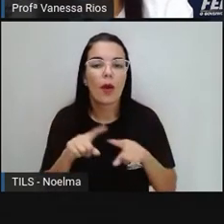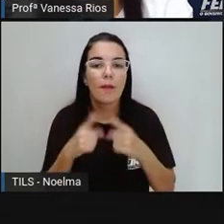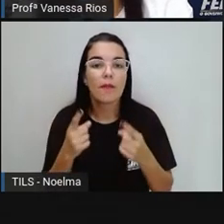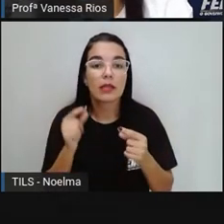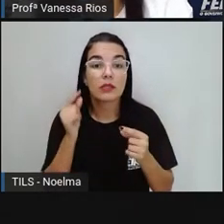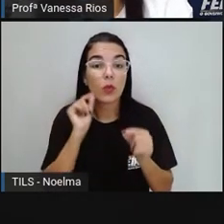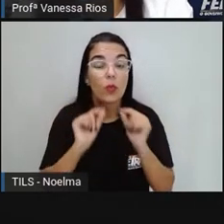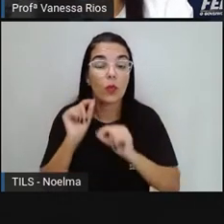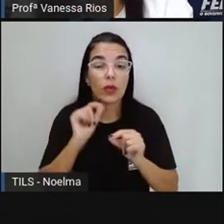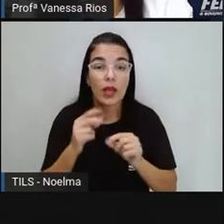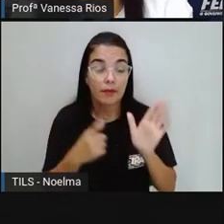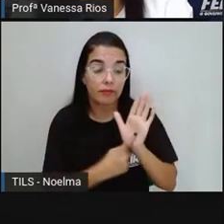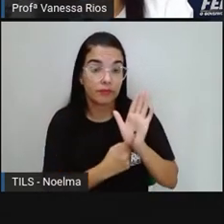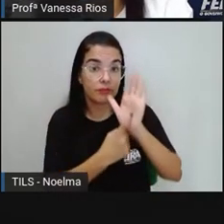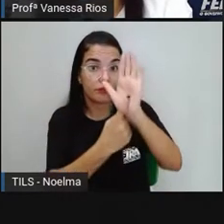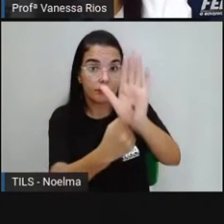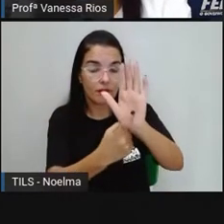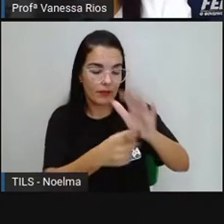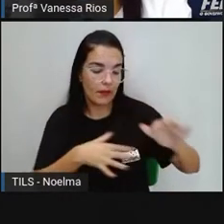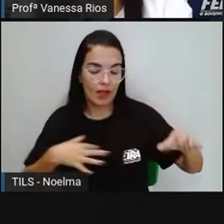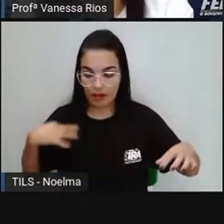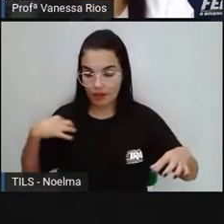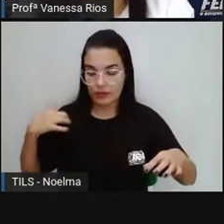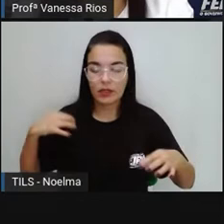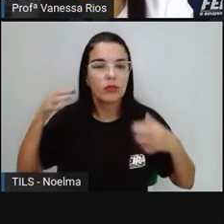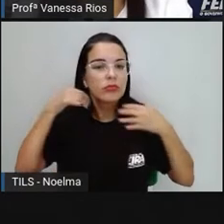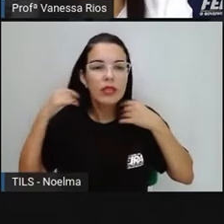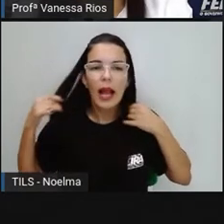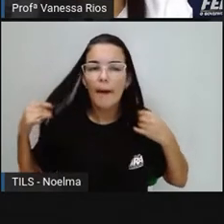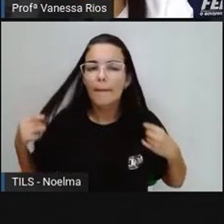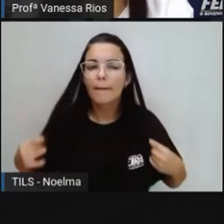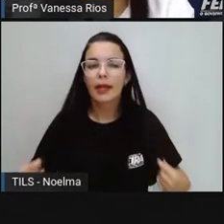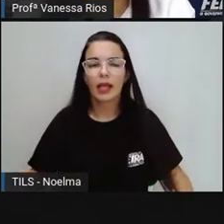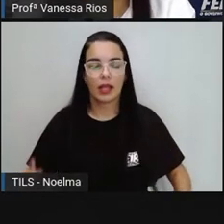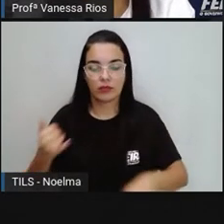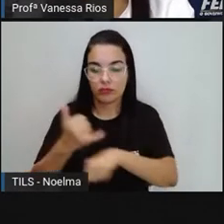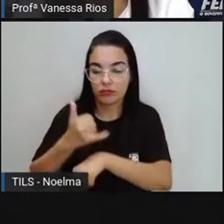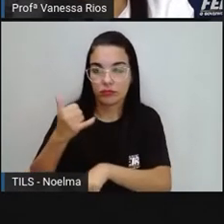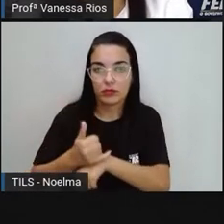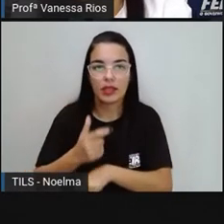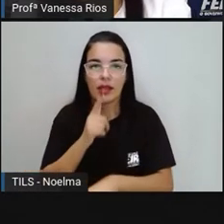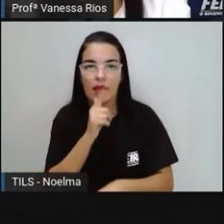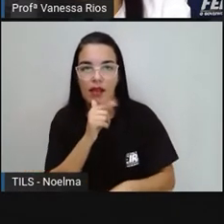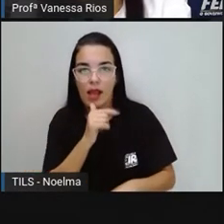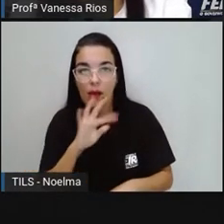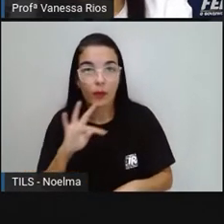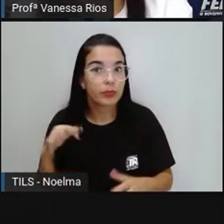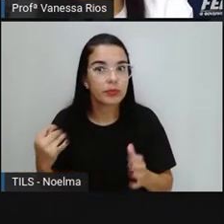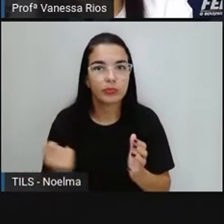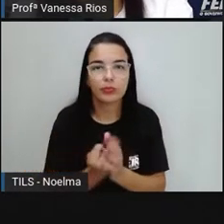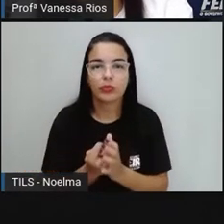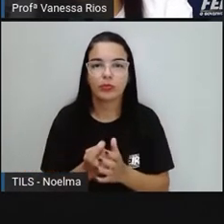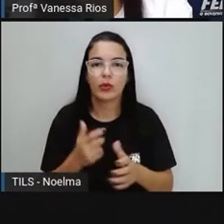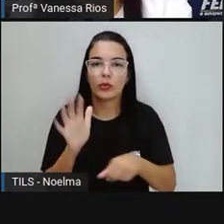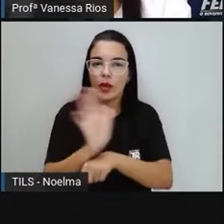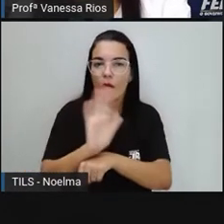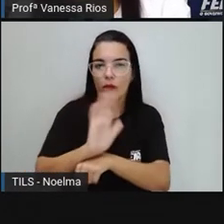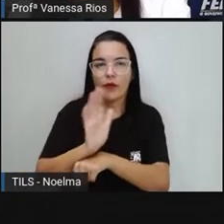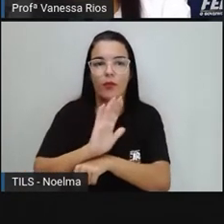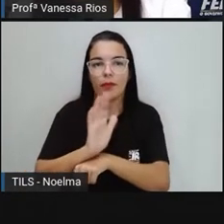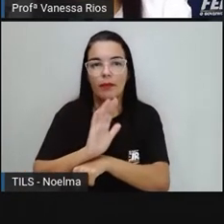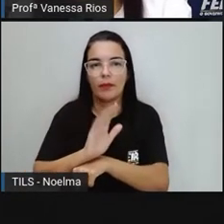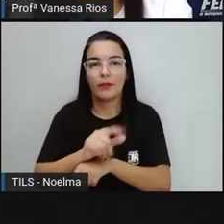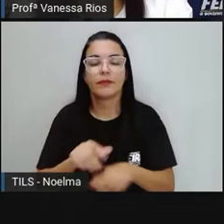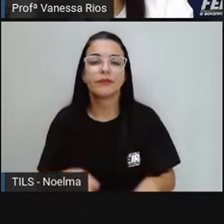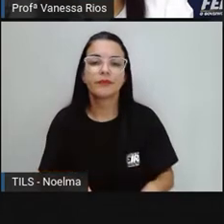como pode ser visto nos tecidos, pele, cabelos, metal e água em toda a animação. A versão brasileira